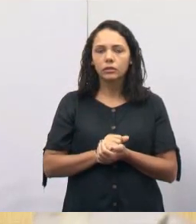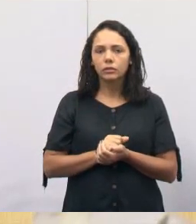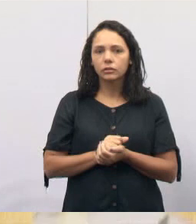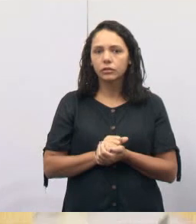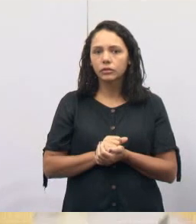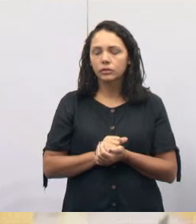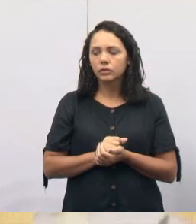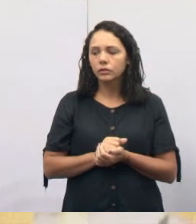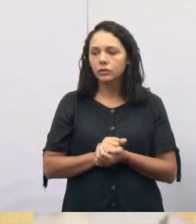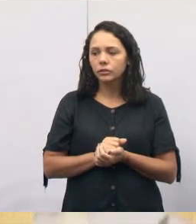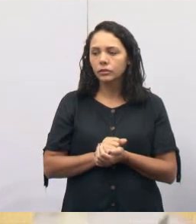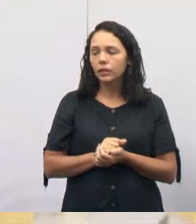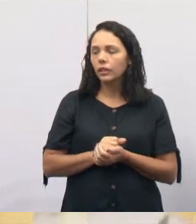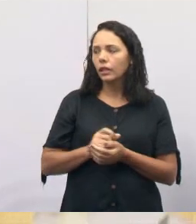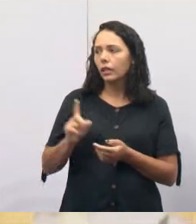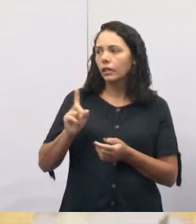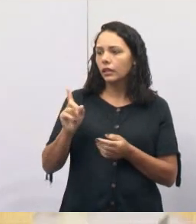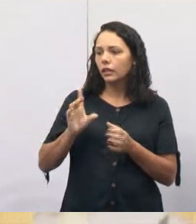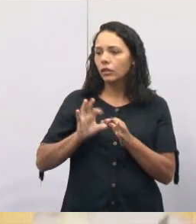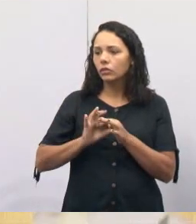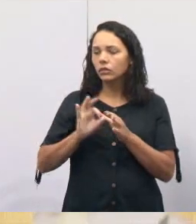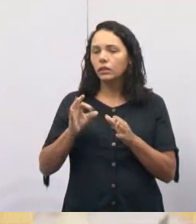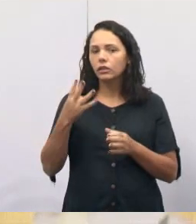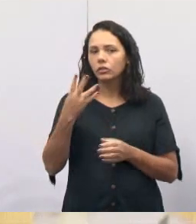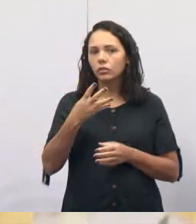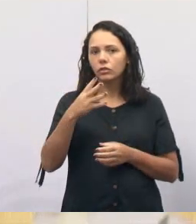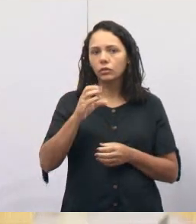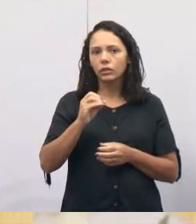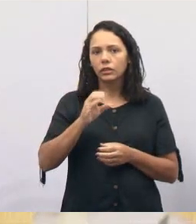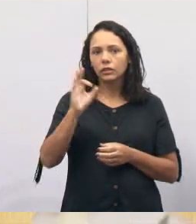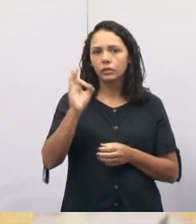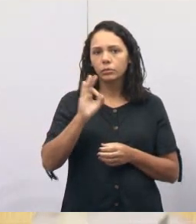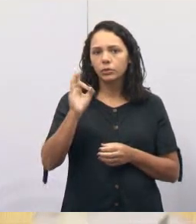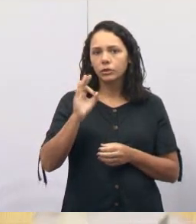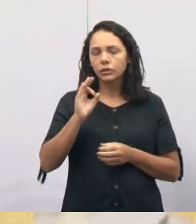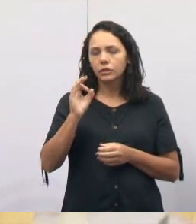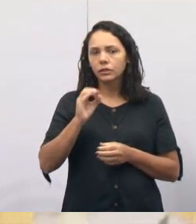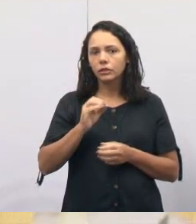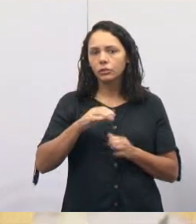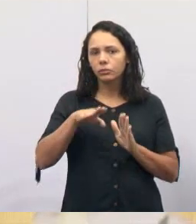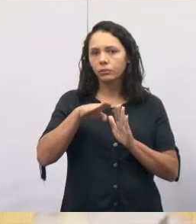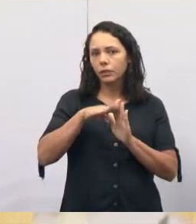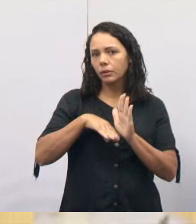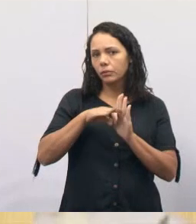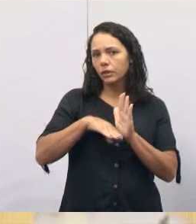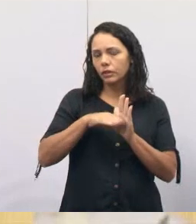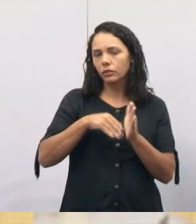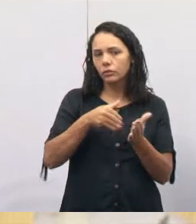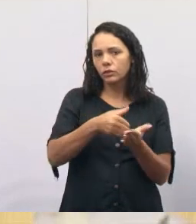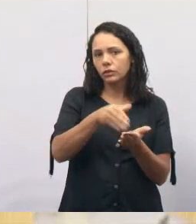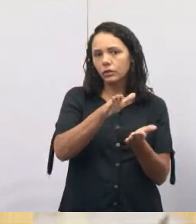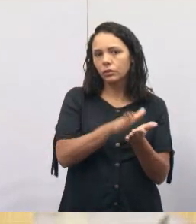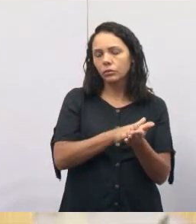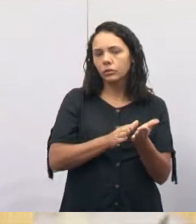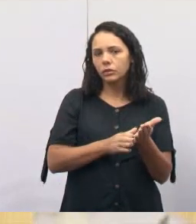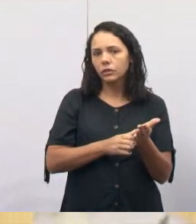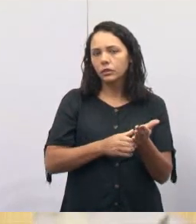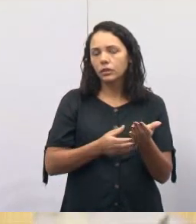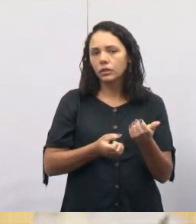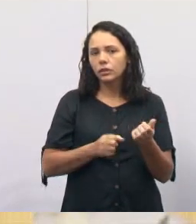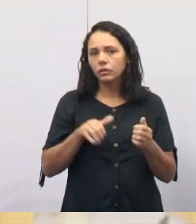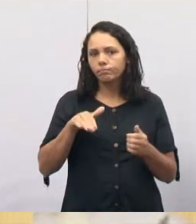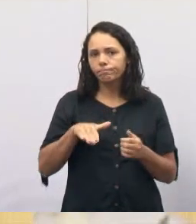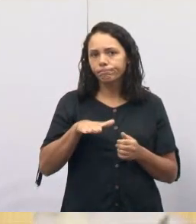não disponibiliza o desconto de 40% no pagamento das multas de trânsito? Favor detalhar as